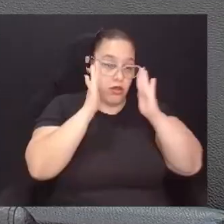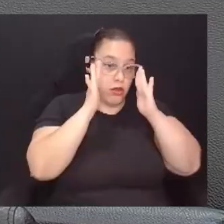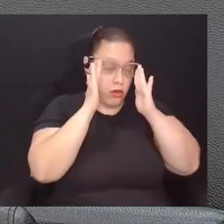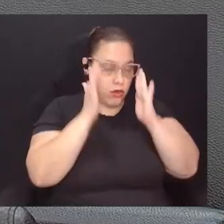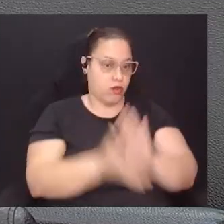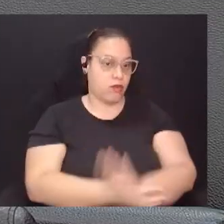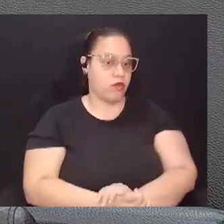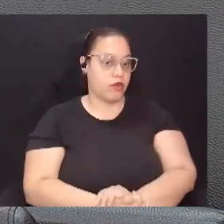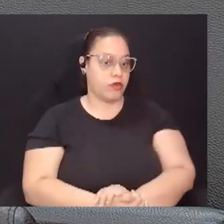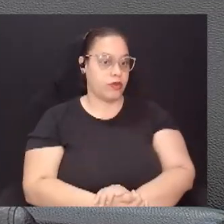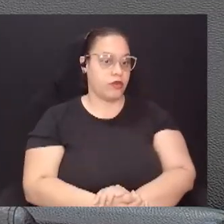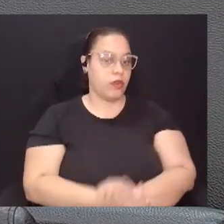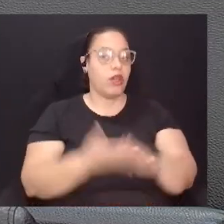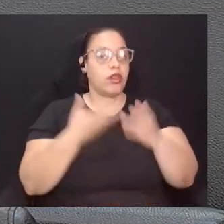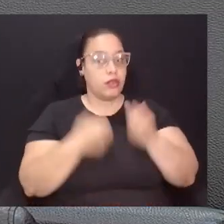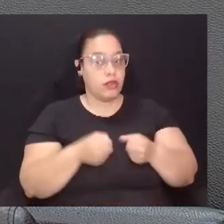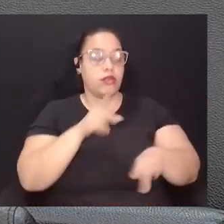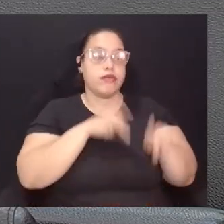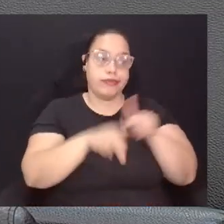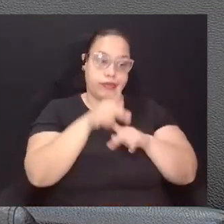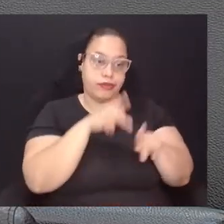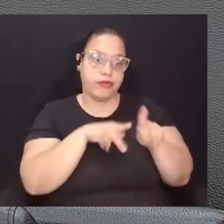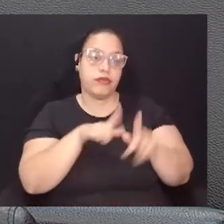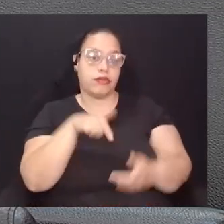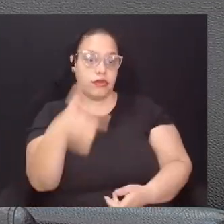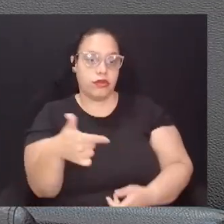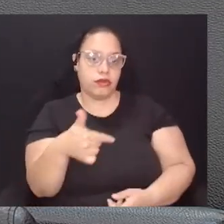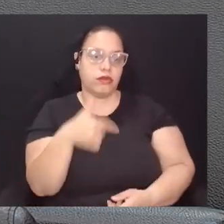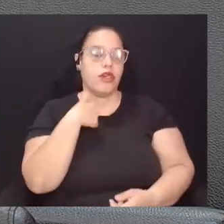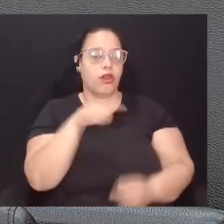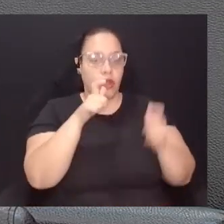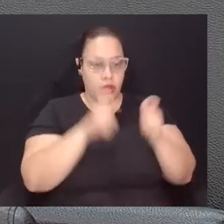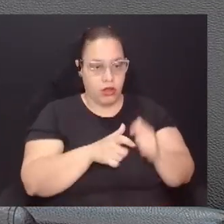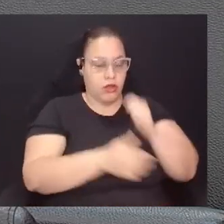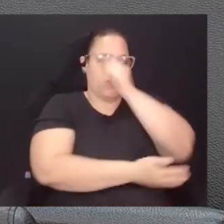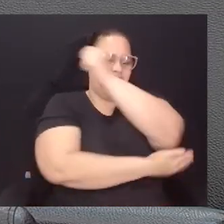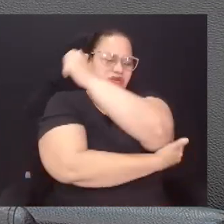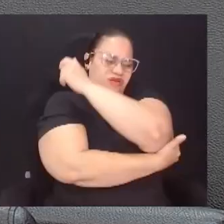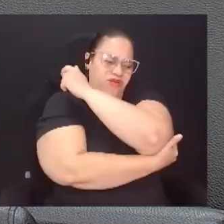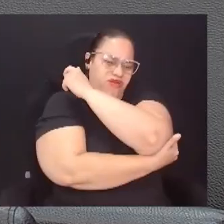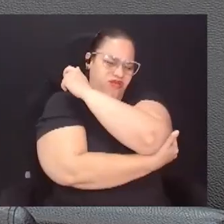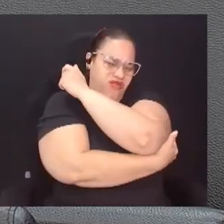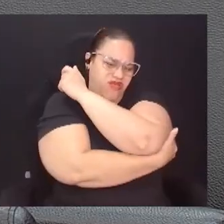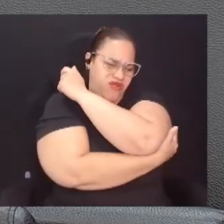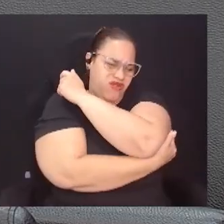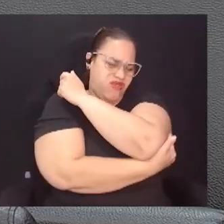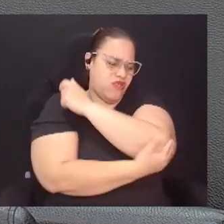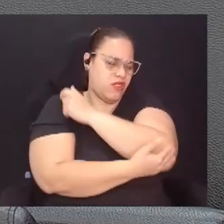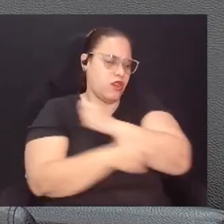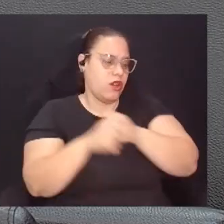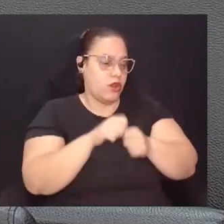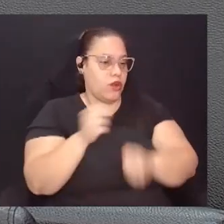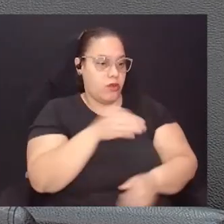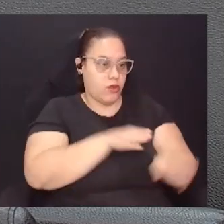né. Então, a gente recebe isso da população, depois muitas vezes a gente vai até o local para verificar se aquilo foi feito, e se não foi